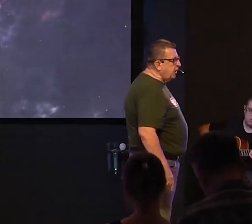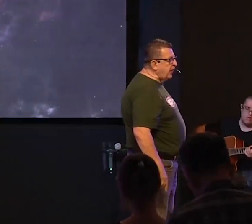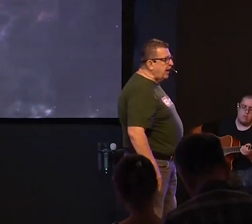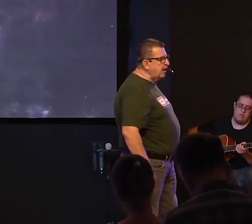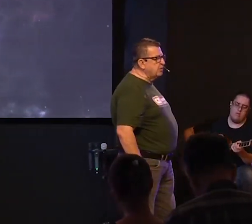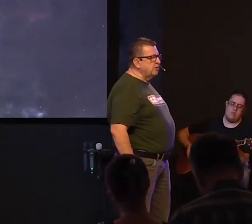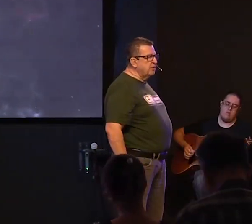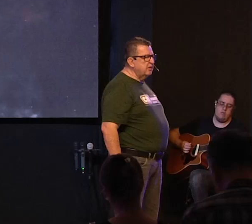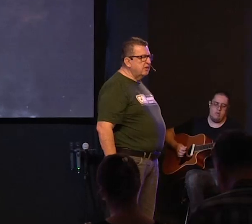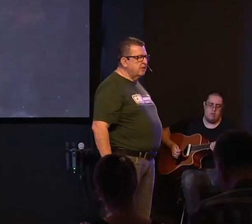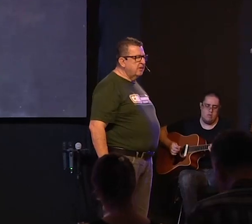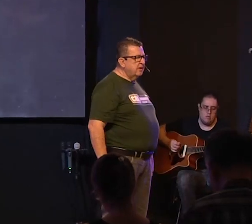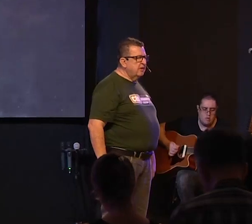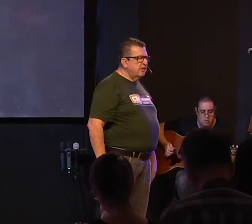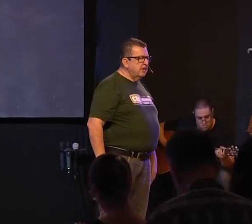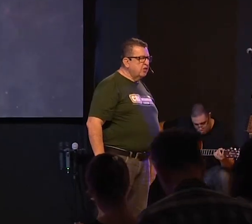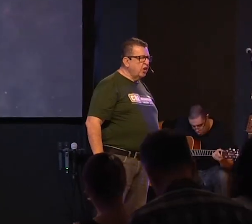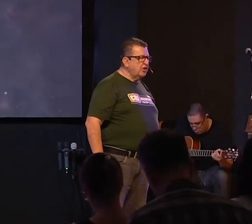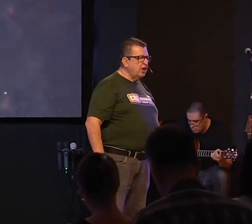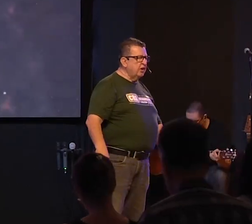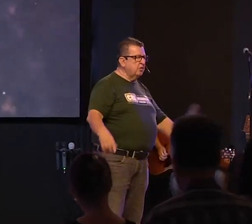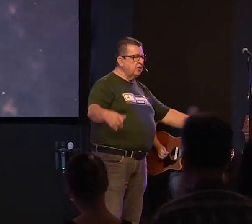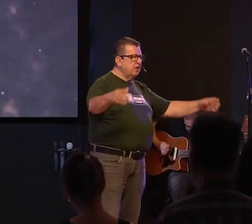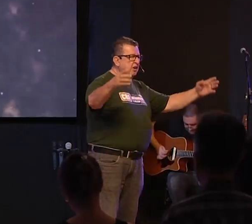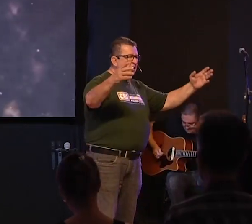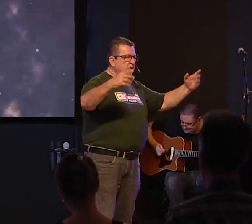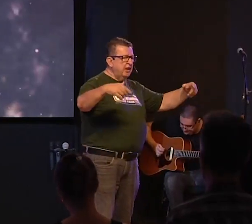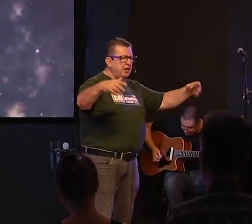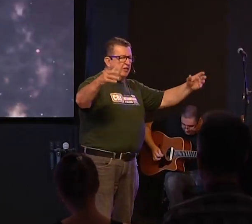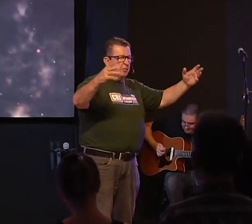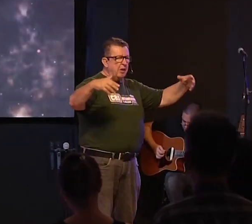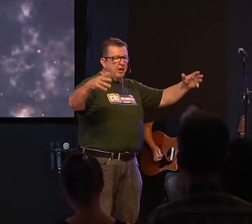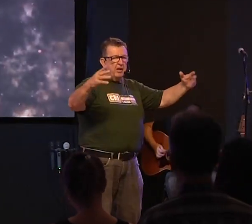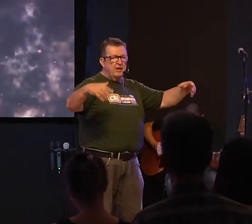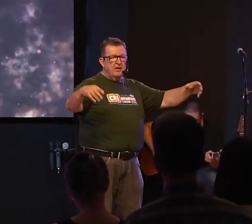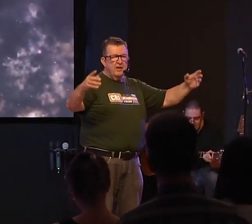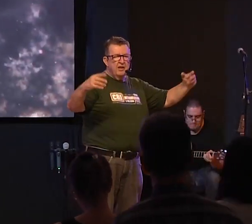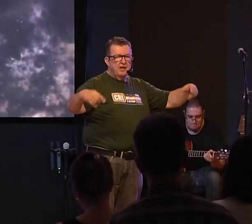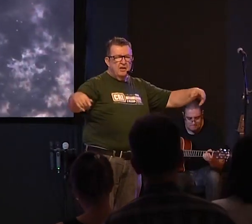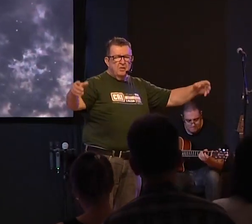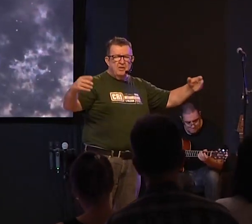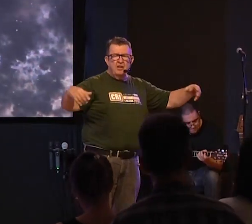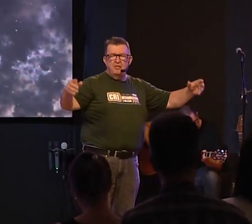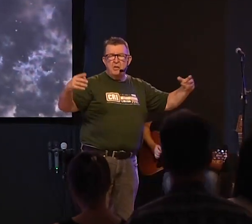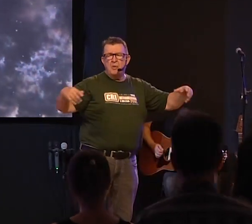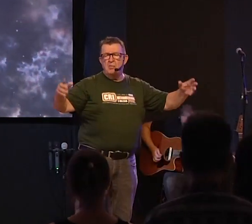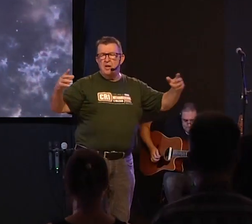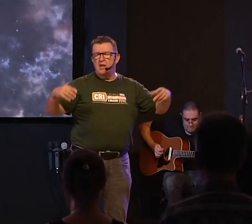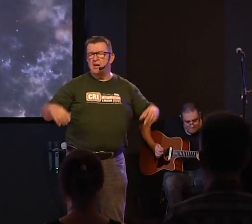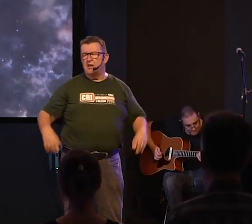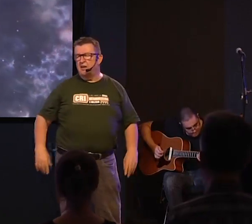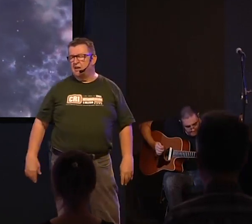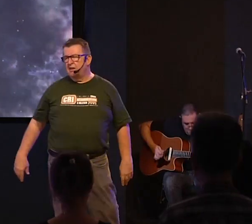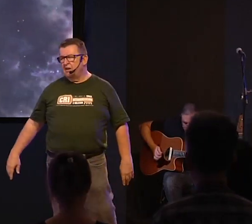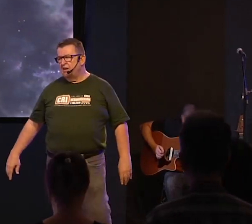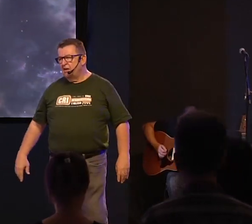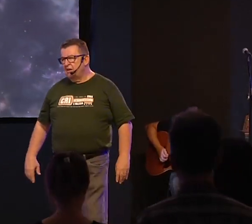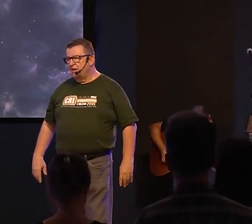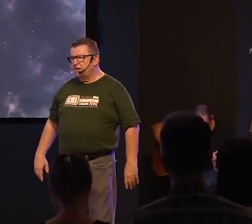Não ficar parado. E só achando. O que que vem para mim? O que que vem para mim?